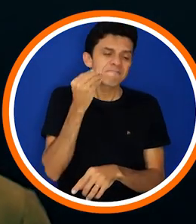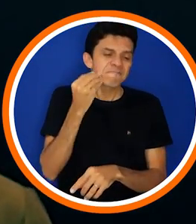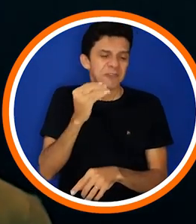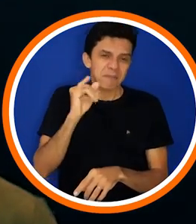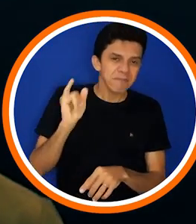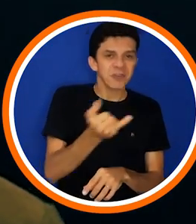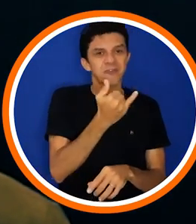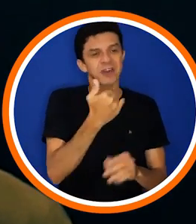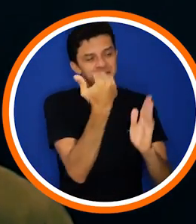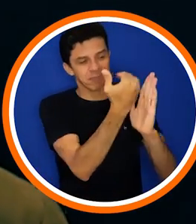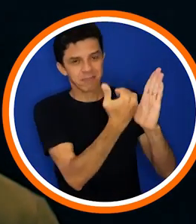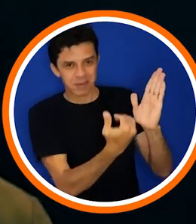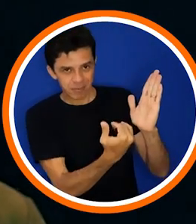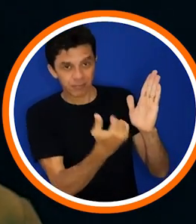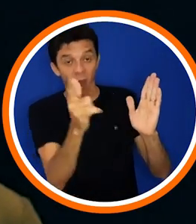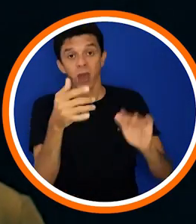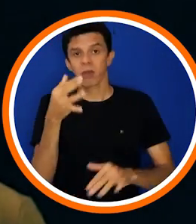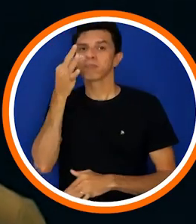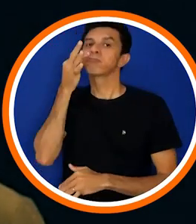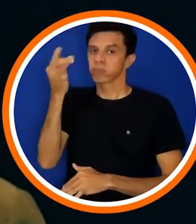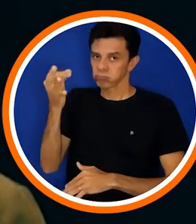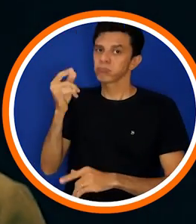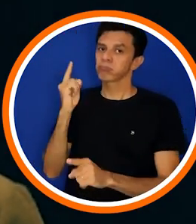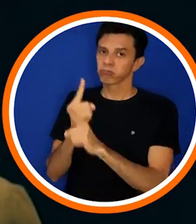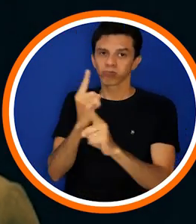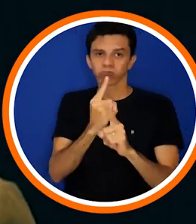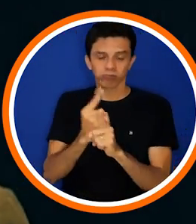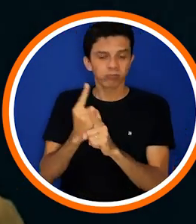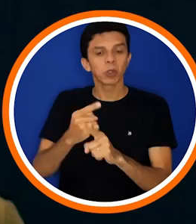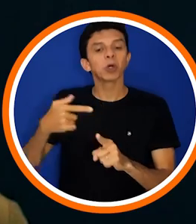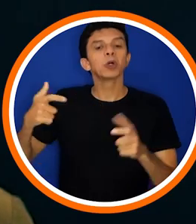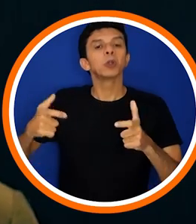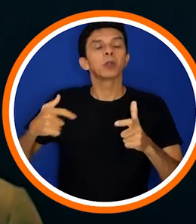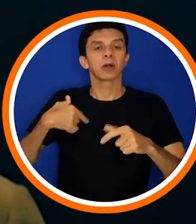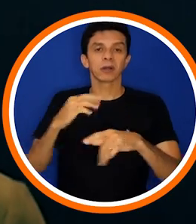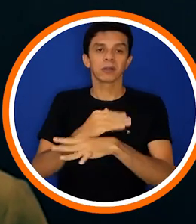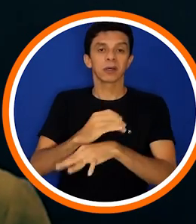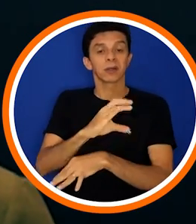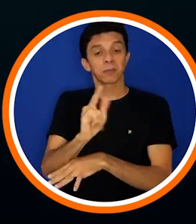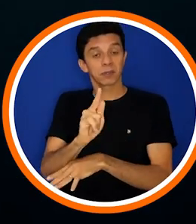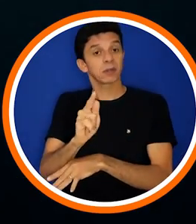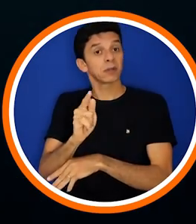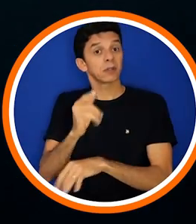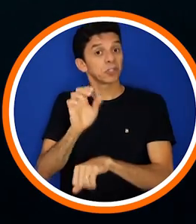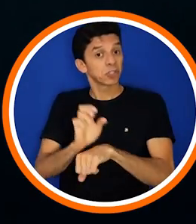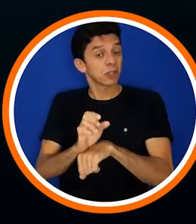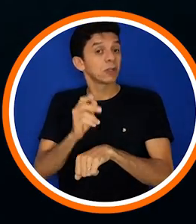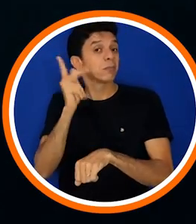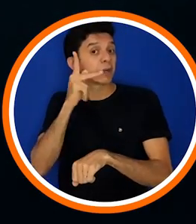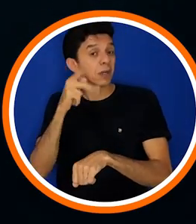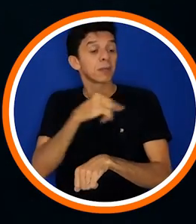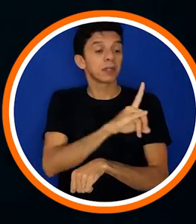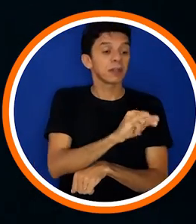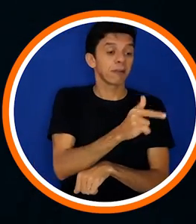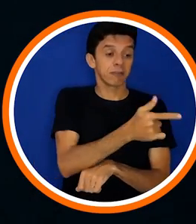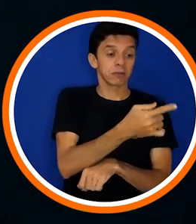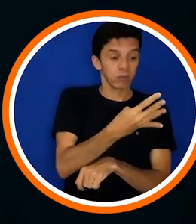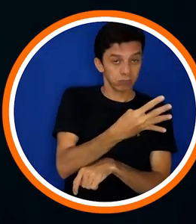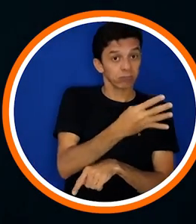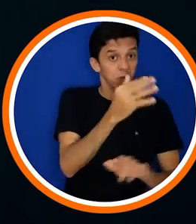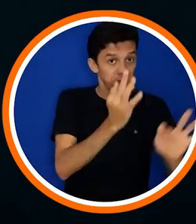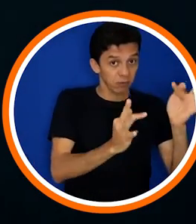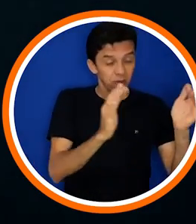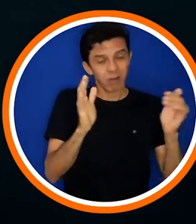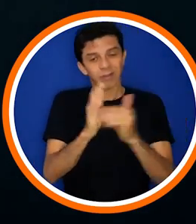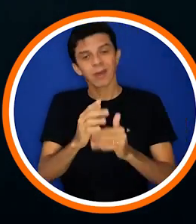máximo da nossa programação. O nosso encontro acontecerá presencialmente aqui em Campina Grande, na Paraíba, de 24 de fevereiro a 1º de